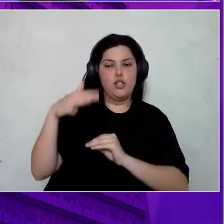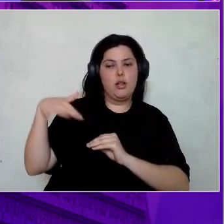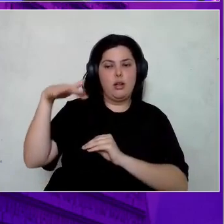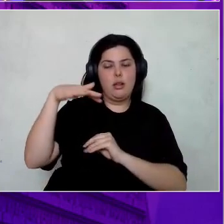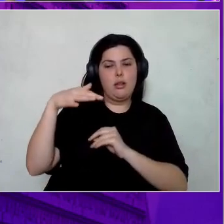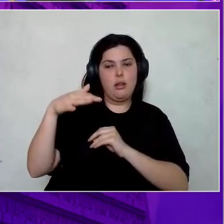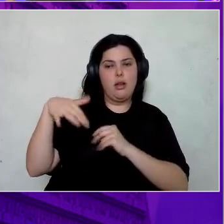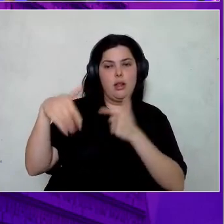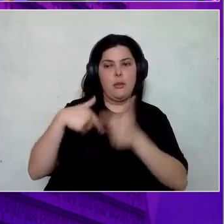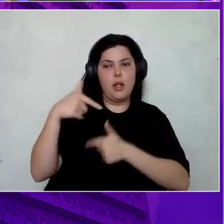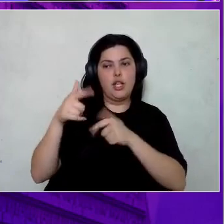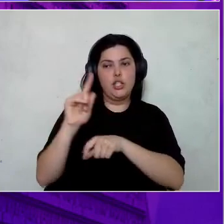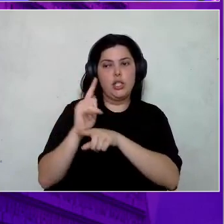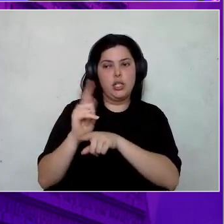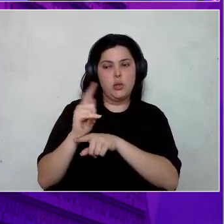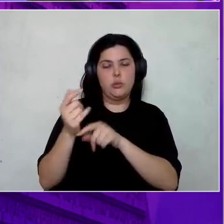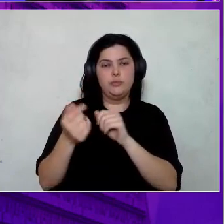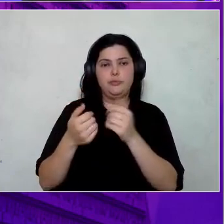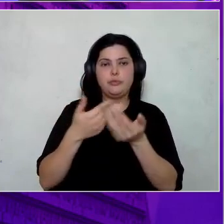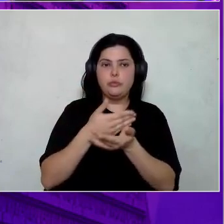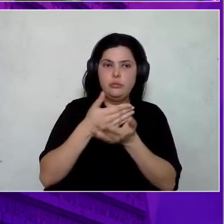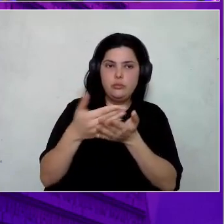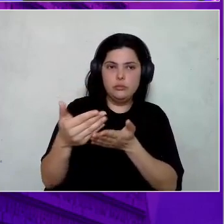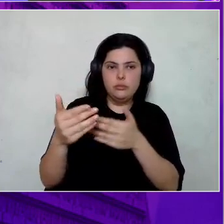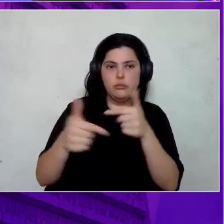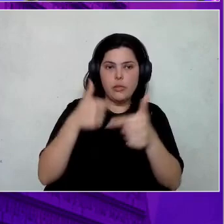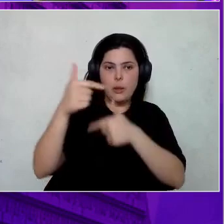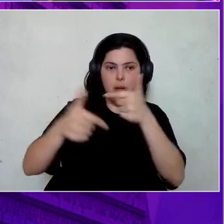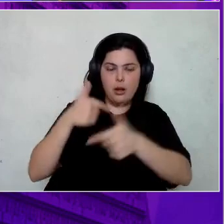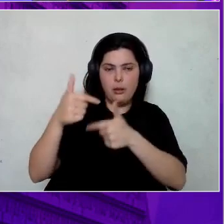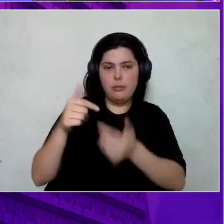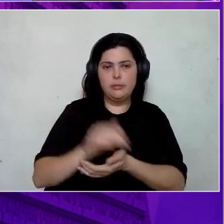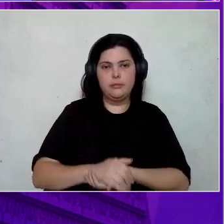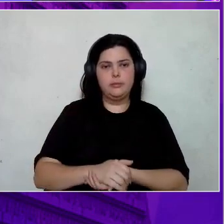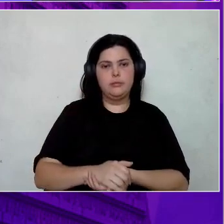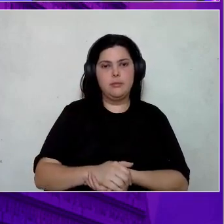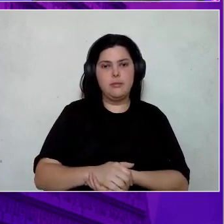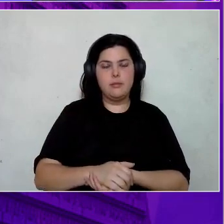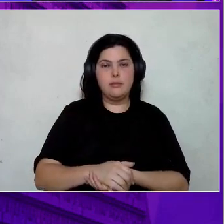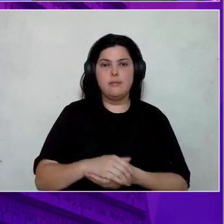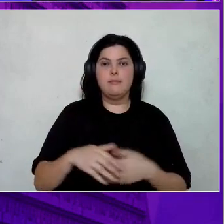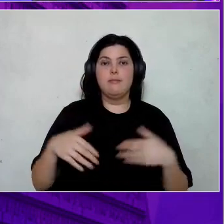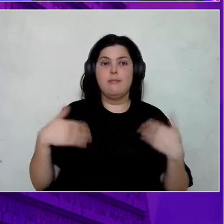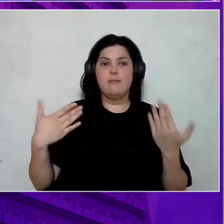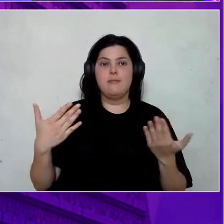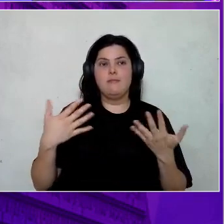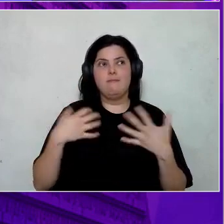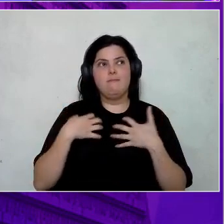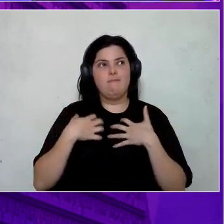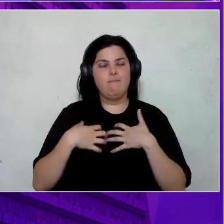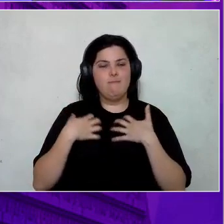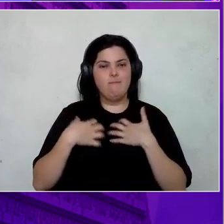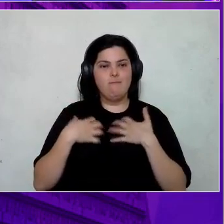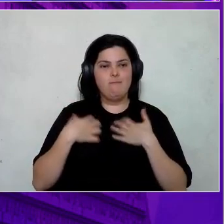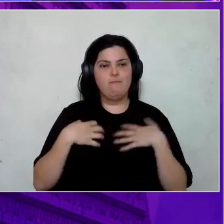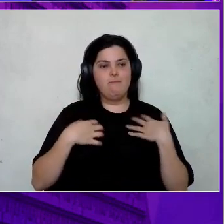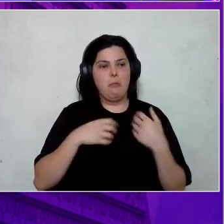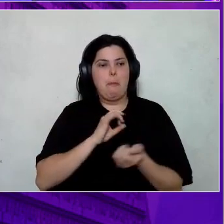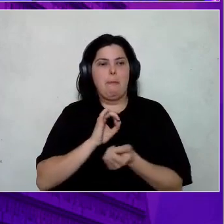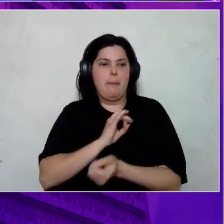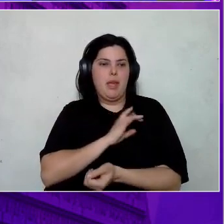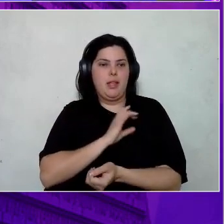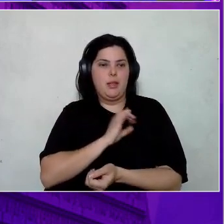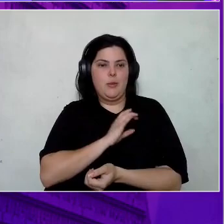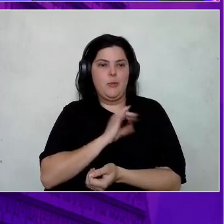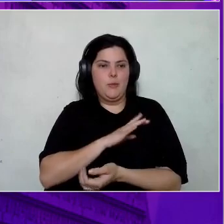gestão e começa realmente a seguir esse caminho. E aí começou a ter os receios, né? Caramba,